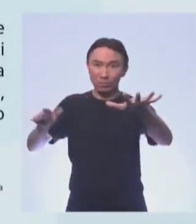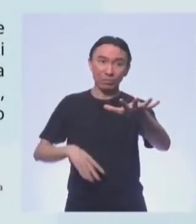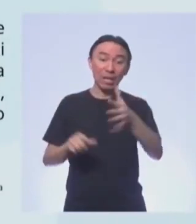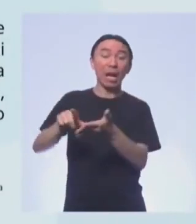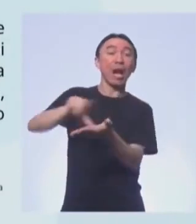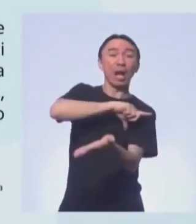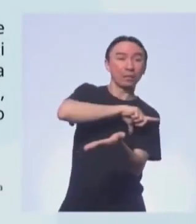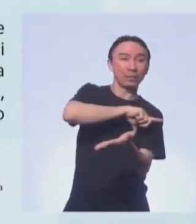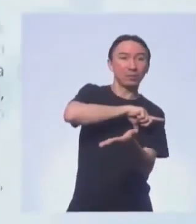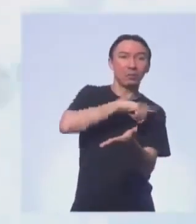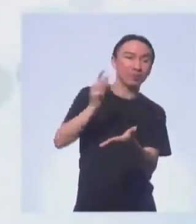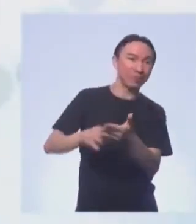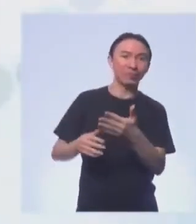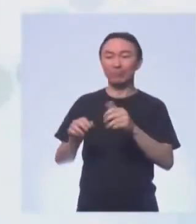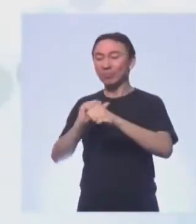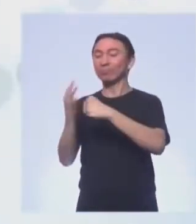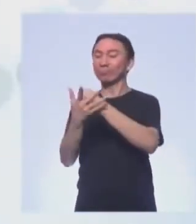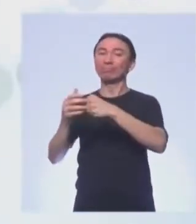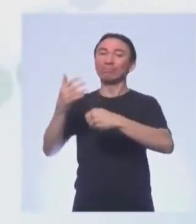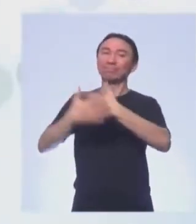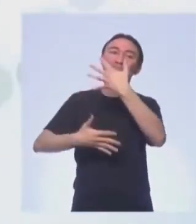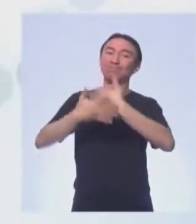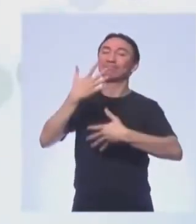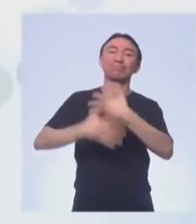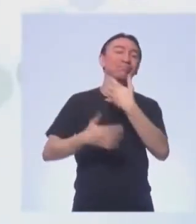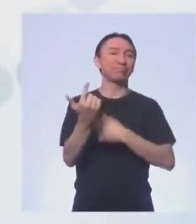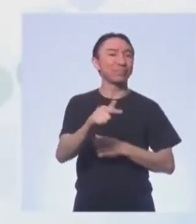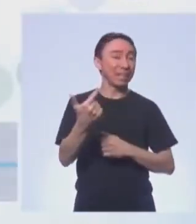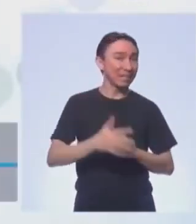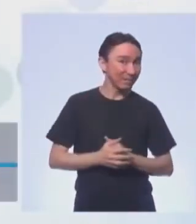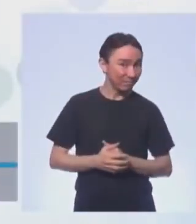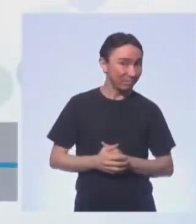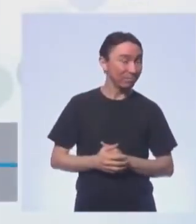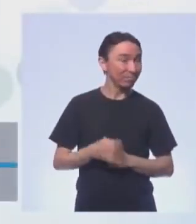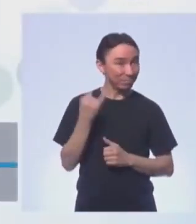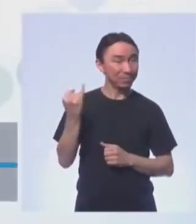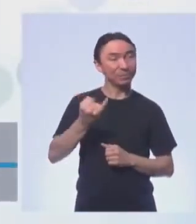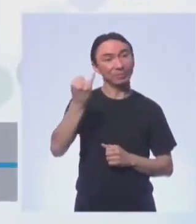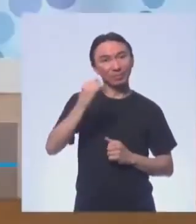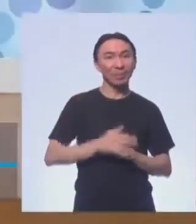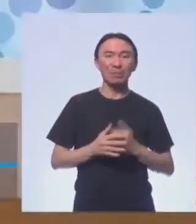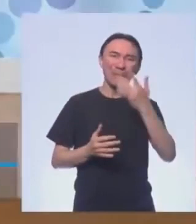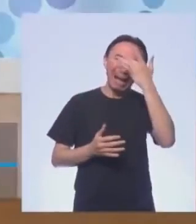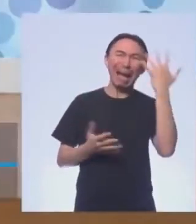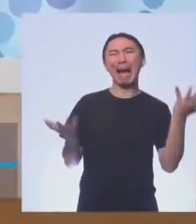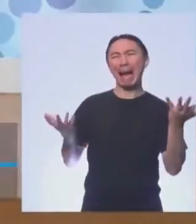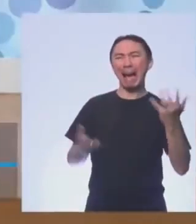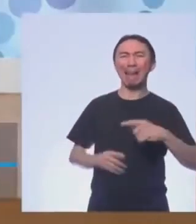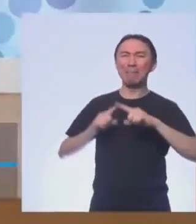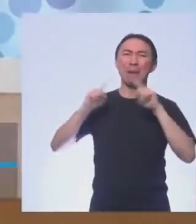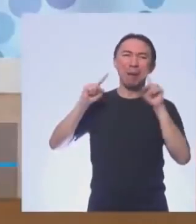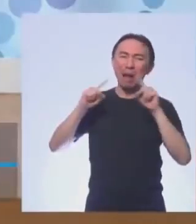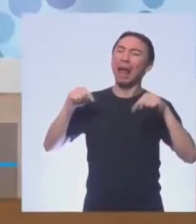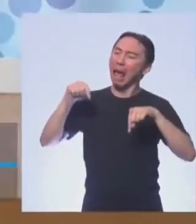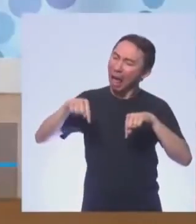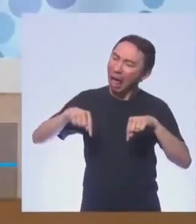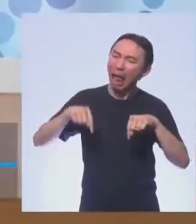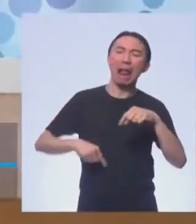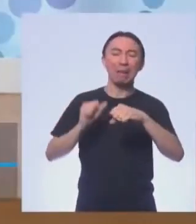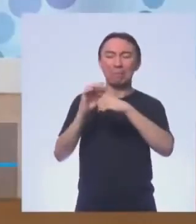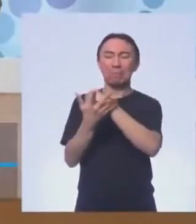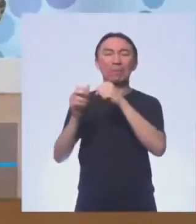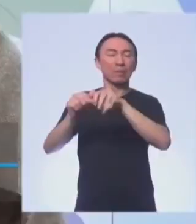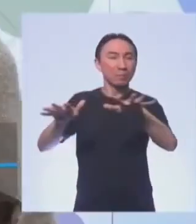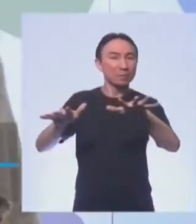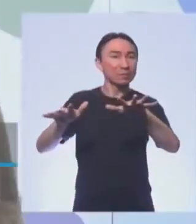emergência sanitária na leitura do país. Isso é legal falar, porque senão as pessoas podem dizer, né? A primeira coisa que vão falar, mas agora a gente está em época de pandemia. O que deveria ser o contrário.